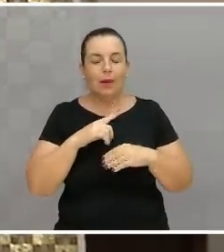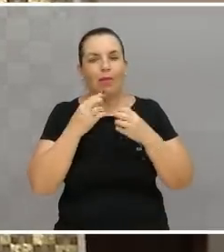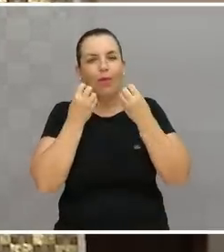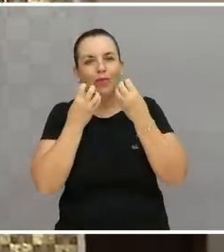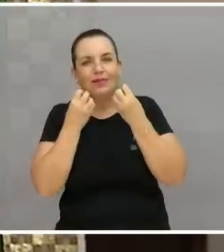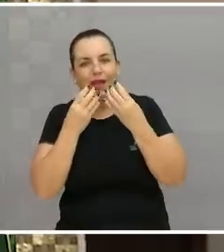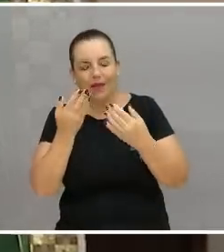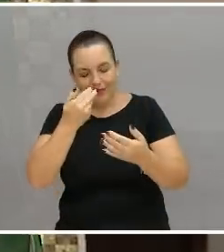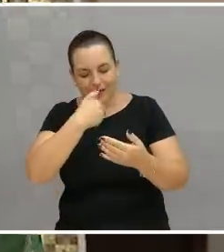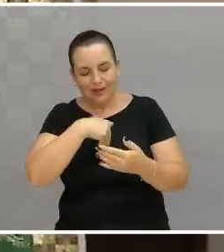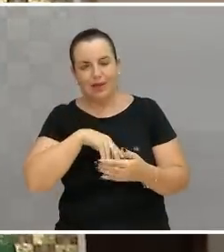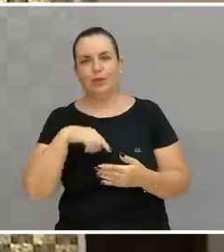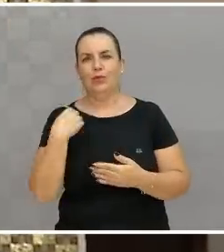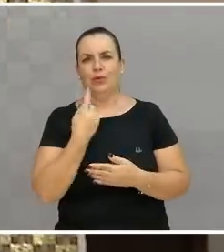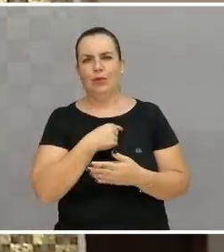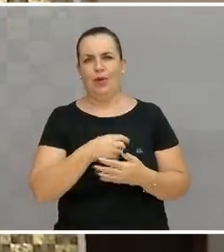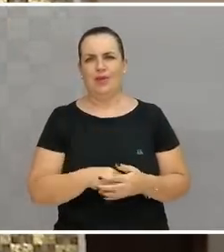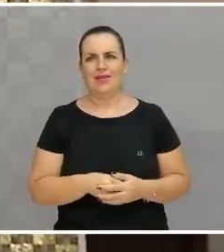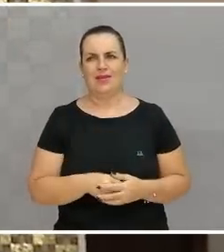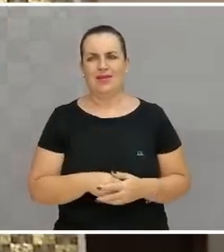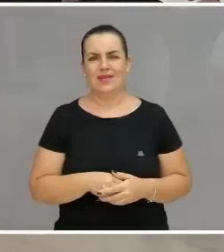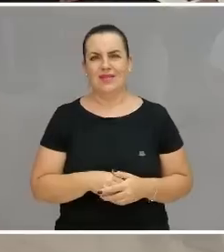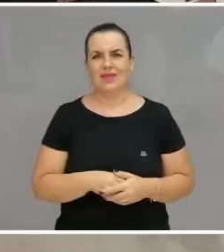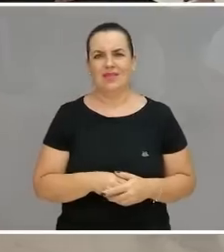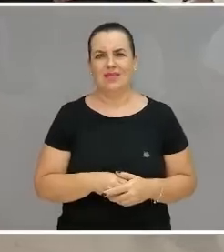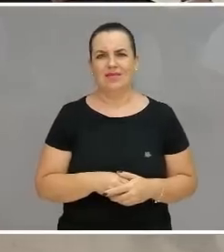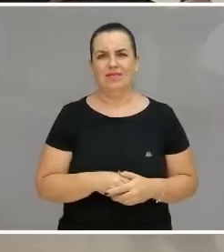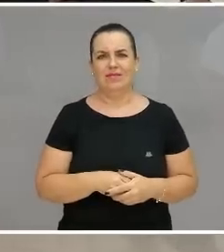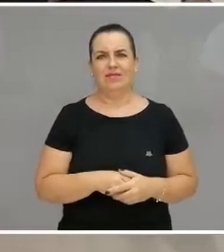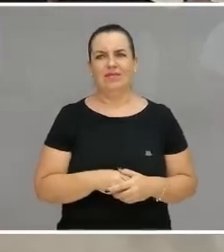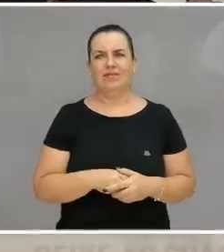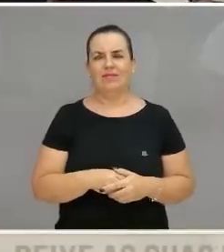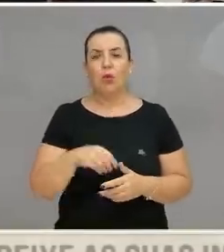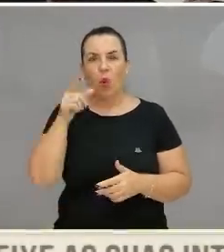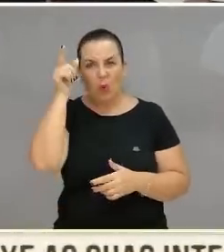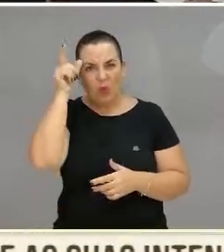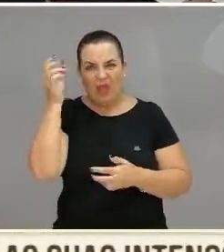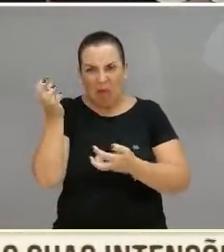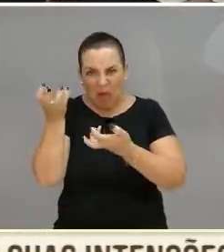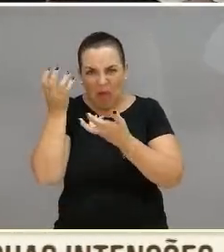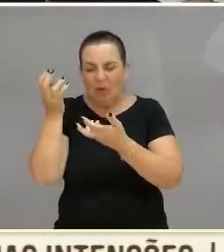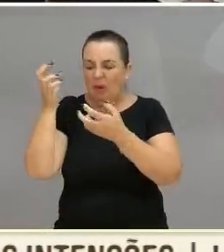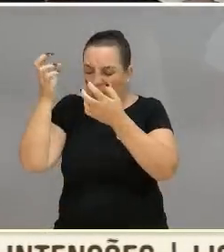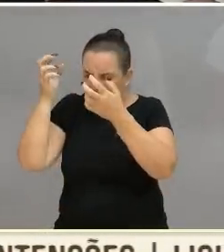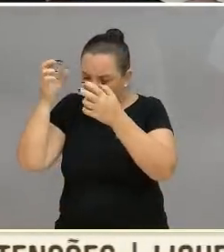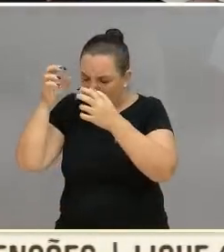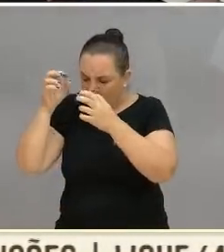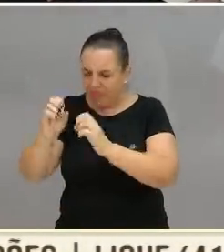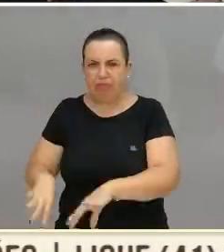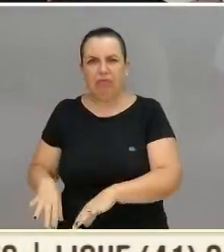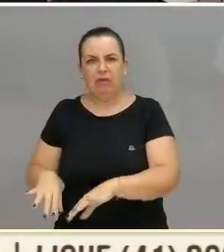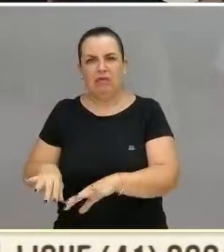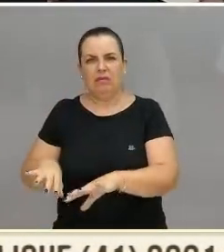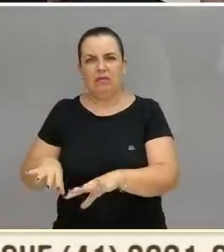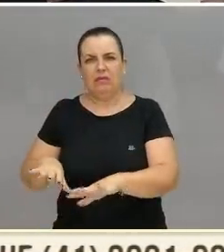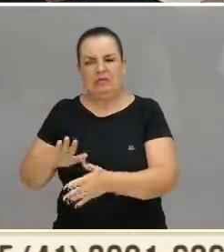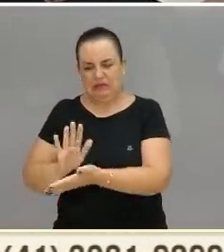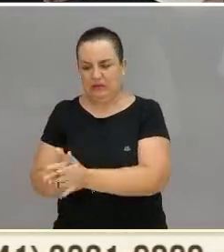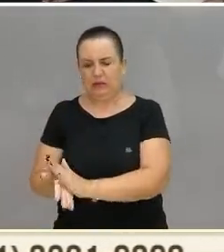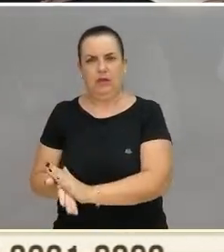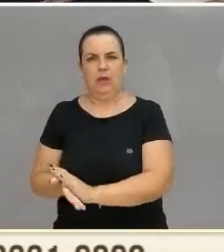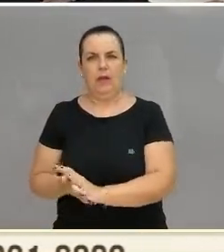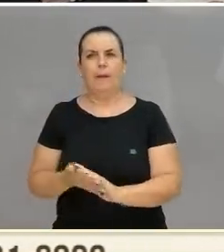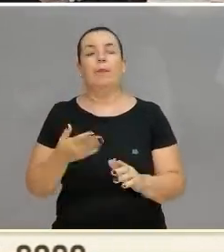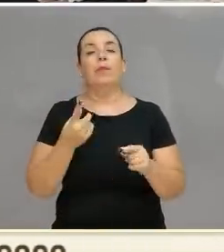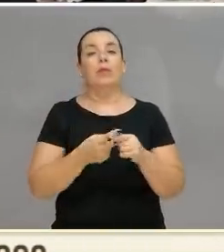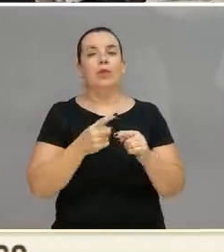generosidade. Satanás vai ao inferno quando uma alma, um ser humano, se